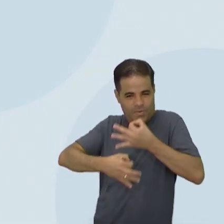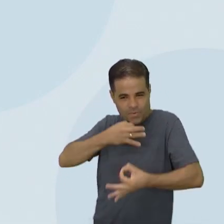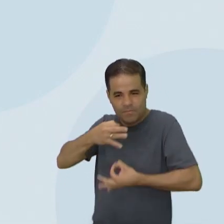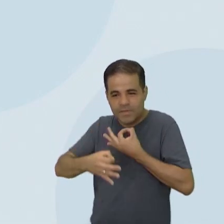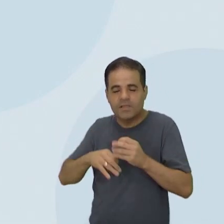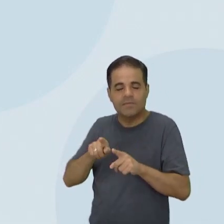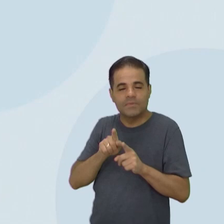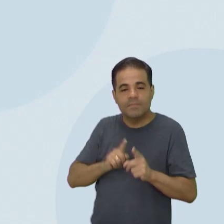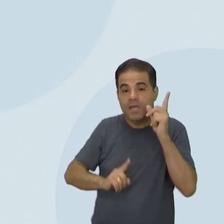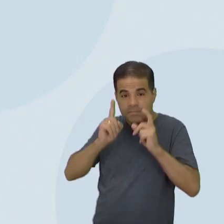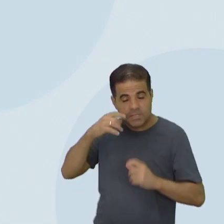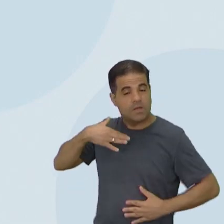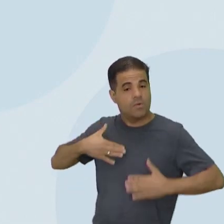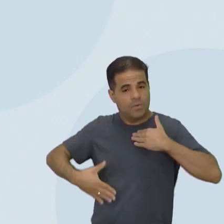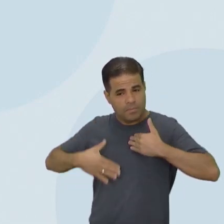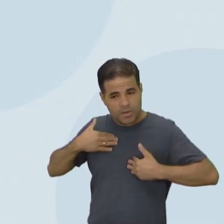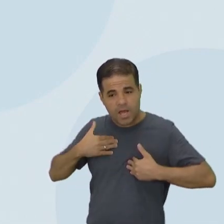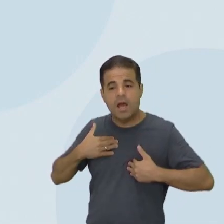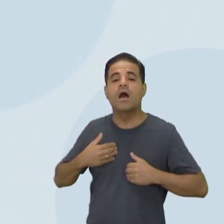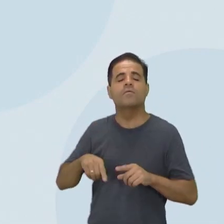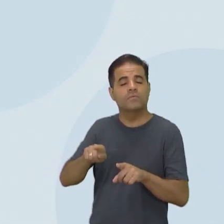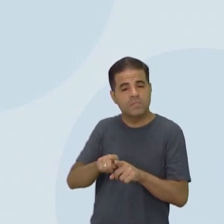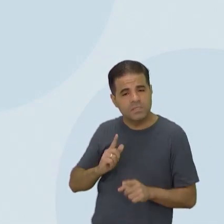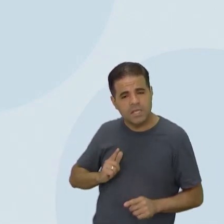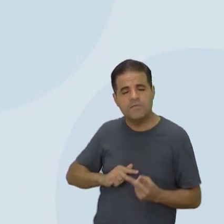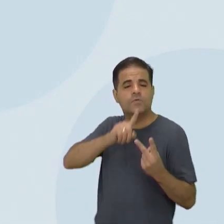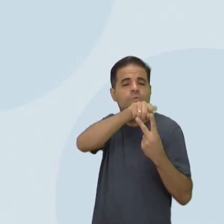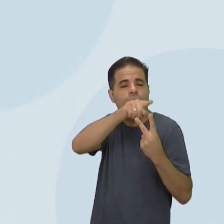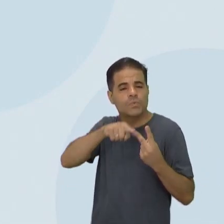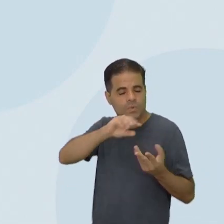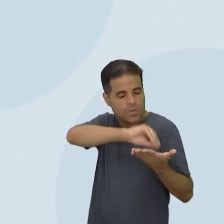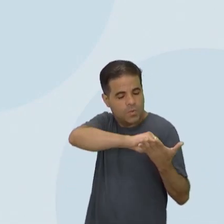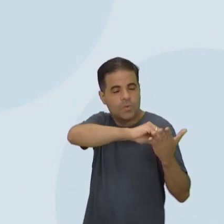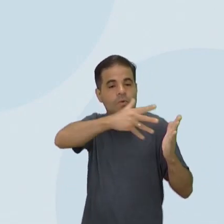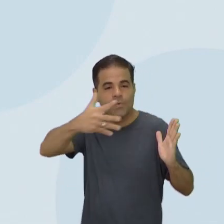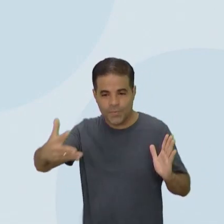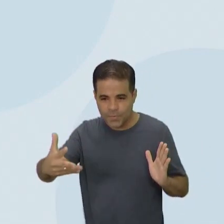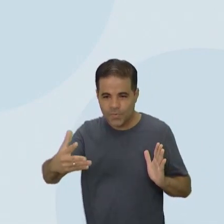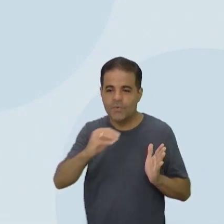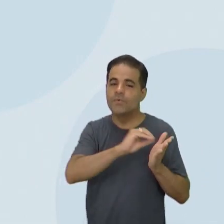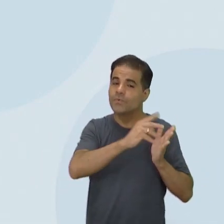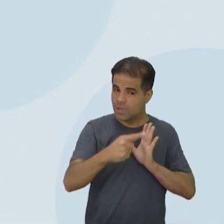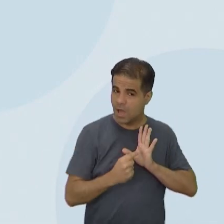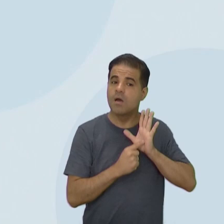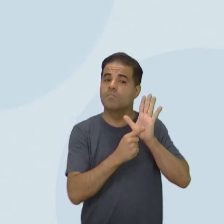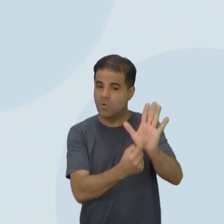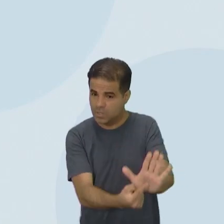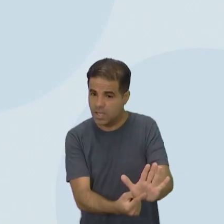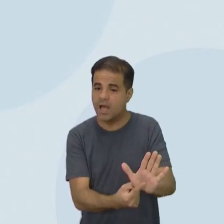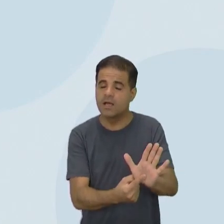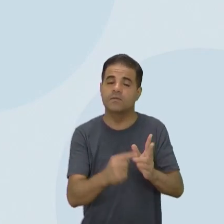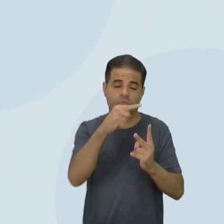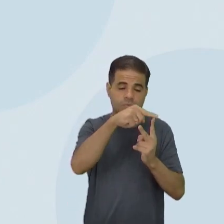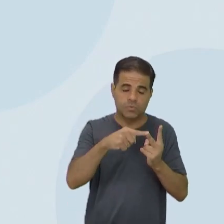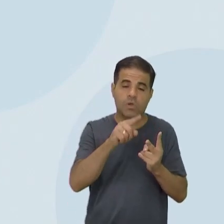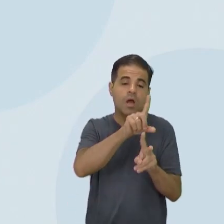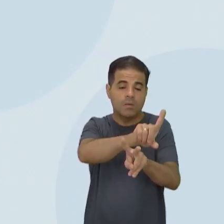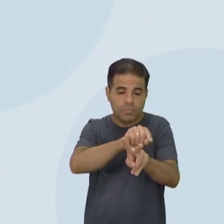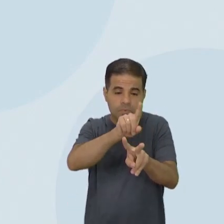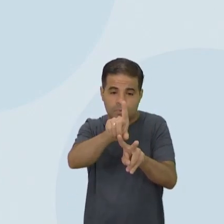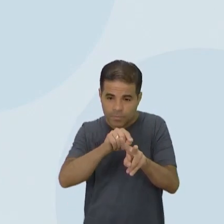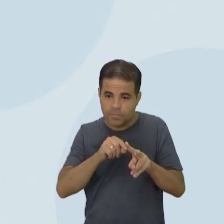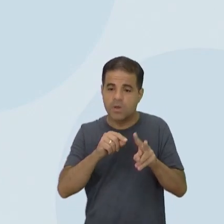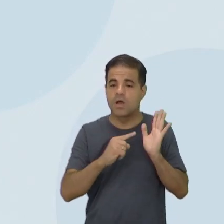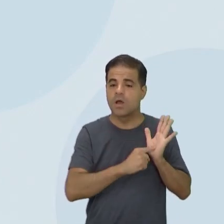nas expressões corporais. Tiveram 2 unidades curriculares que foi abordada sobre isso. Isso, foram 2 componentes. O